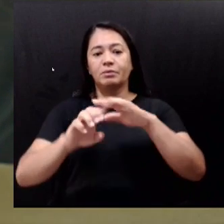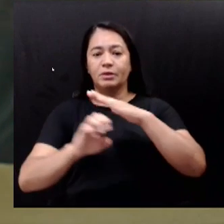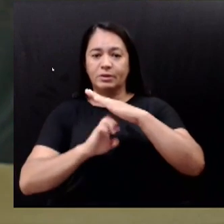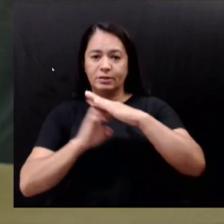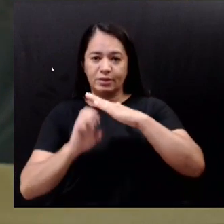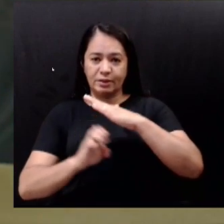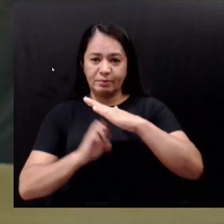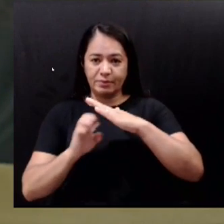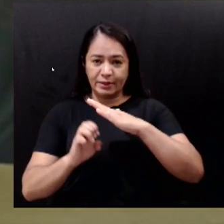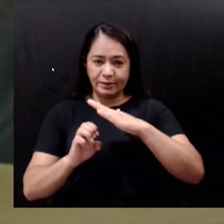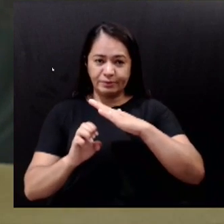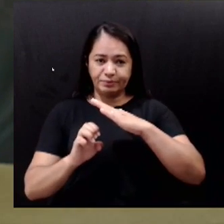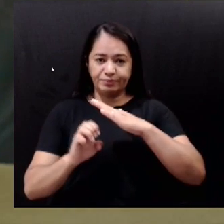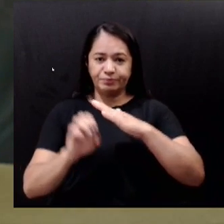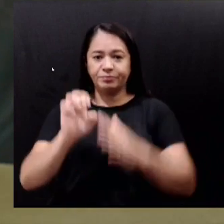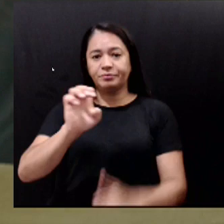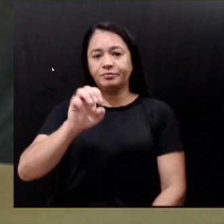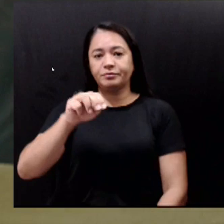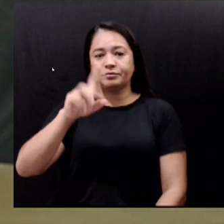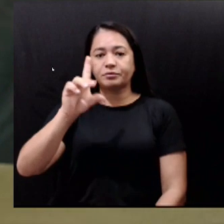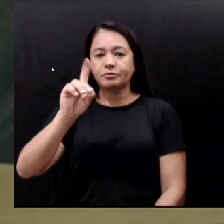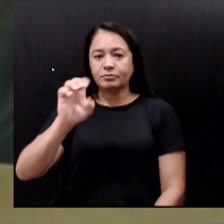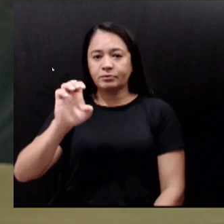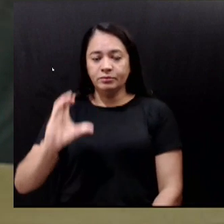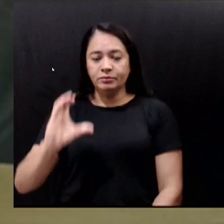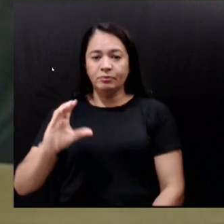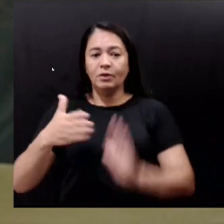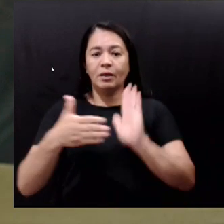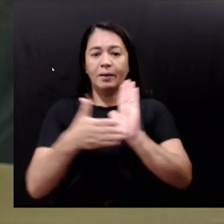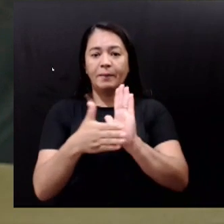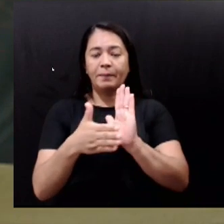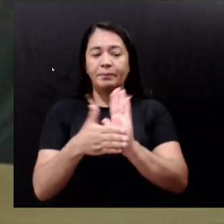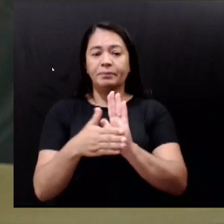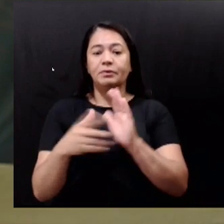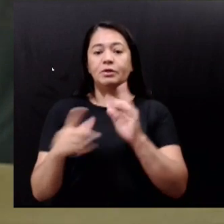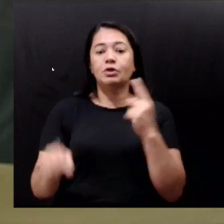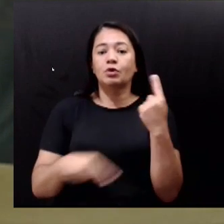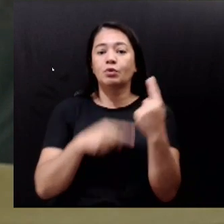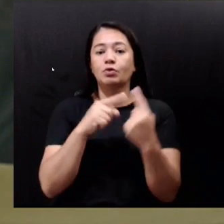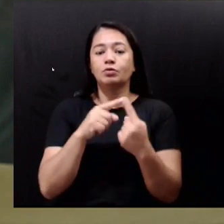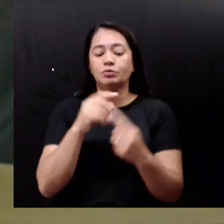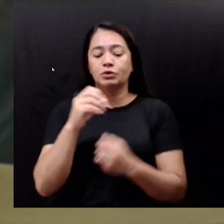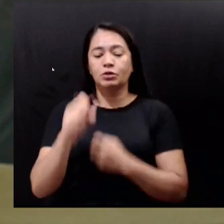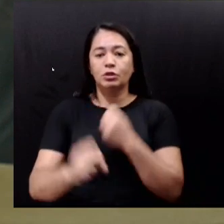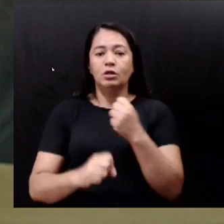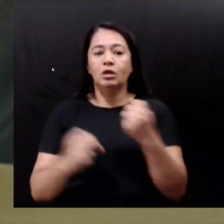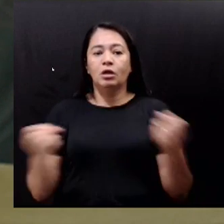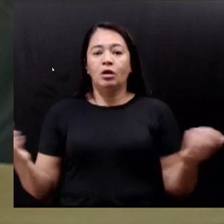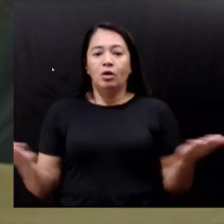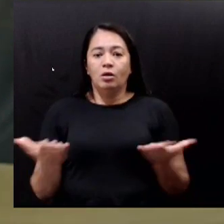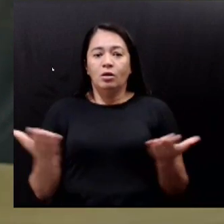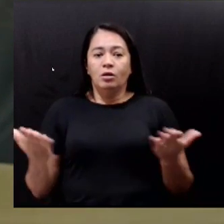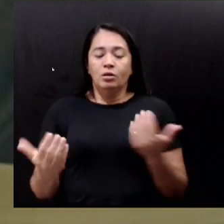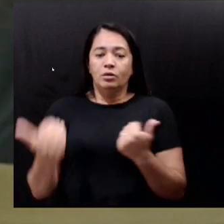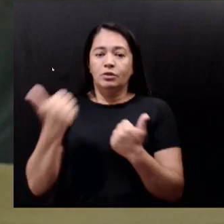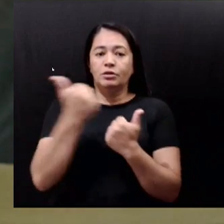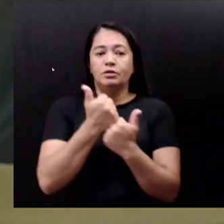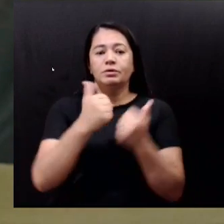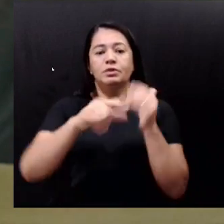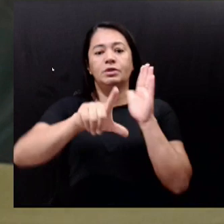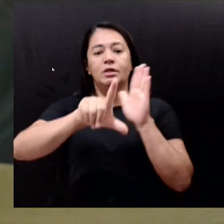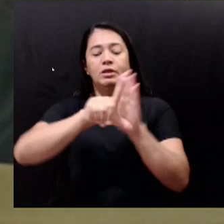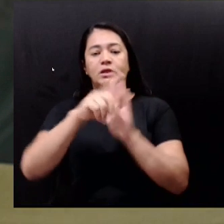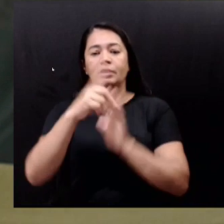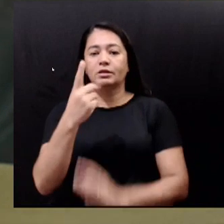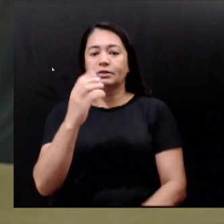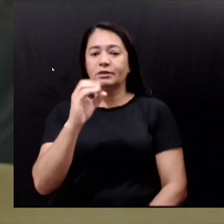a INDEC. A proposta pretende modernizar a legislação municipal, substituindo a Lei 10.639 de